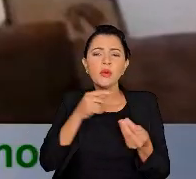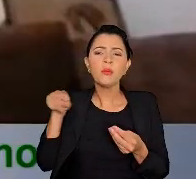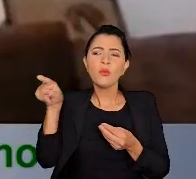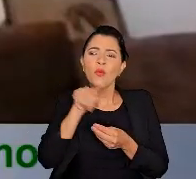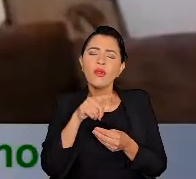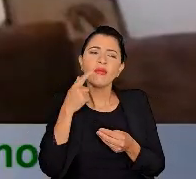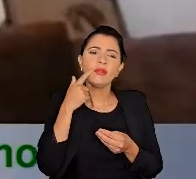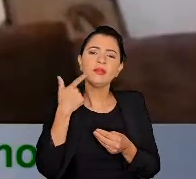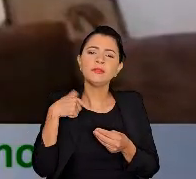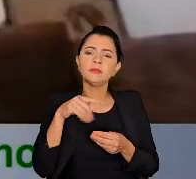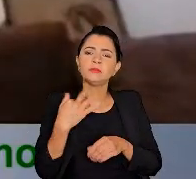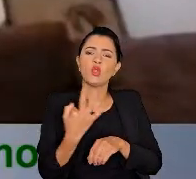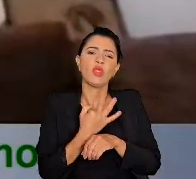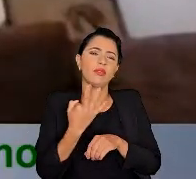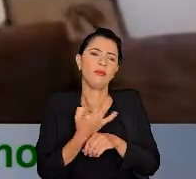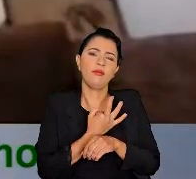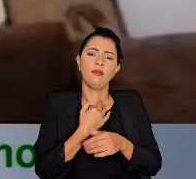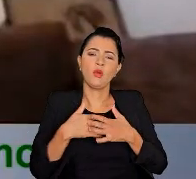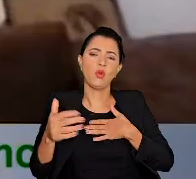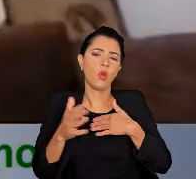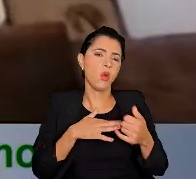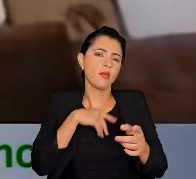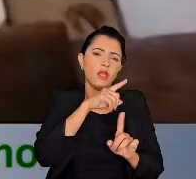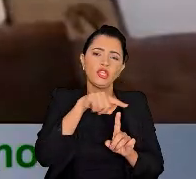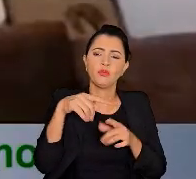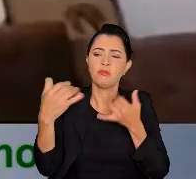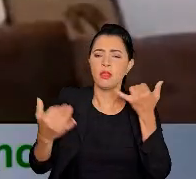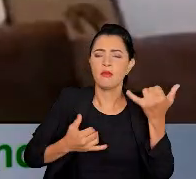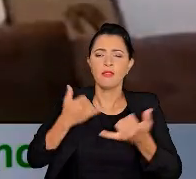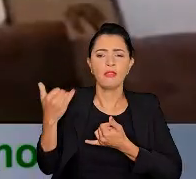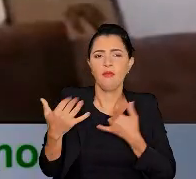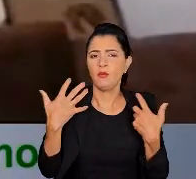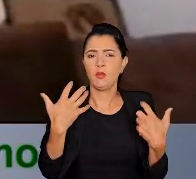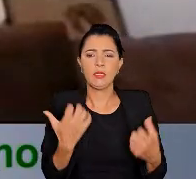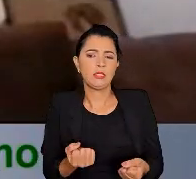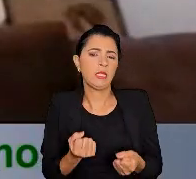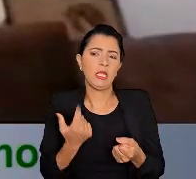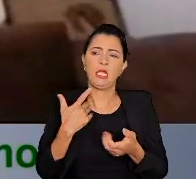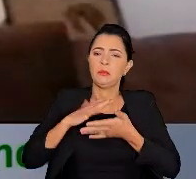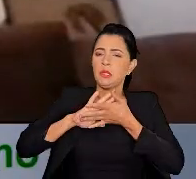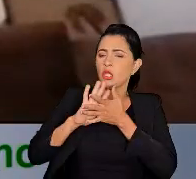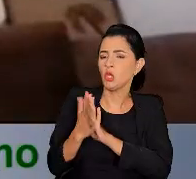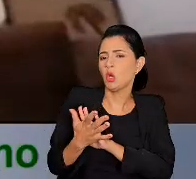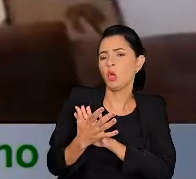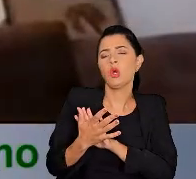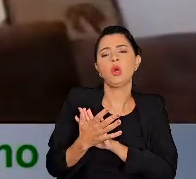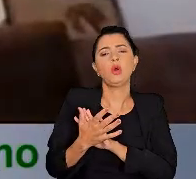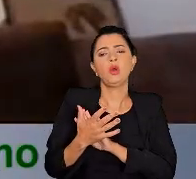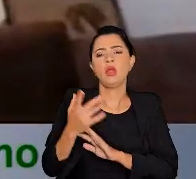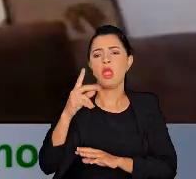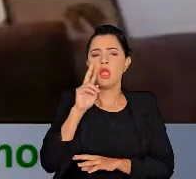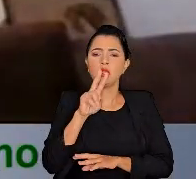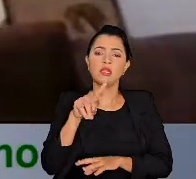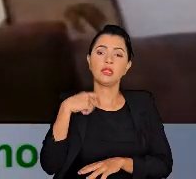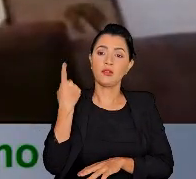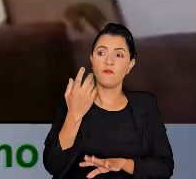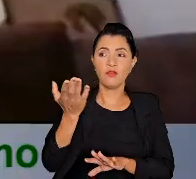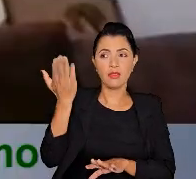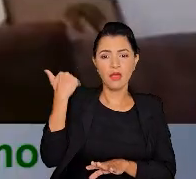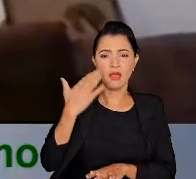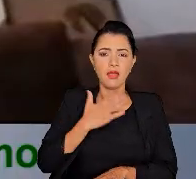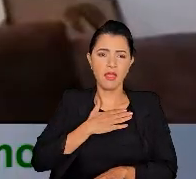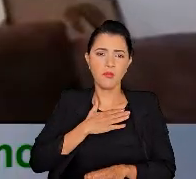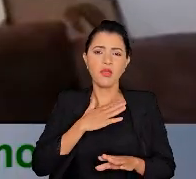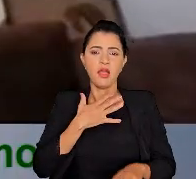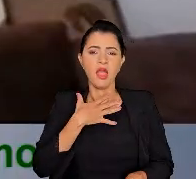menos tolerantes com qualquer tipo de brincadeira, com qualquer coisa discriminatória, que talvez na minha época de